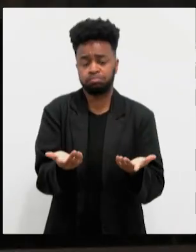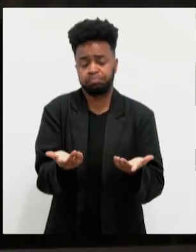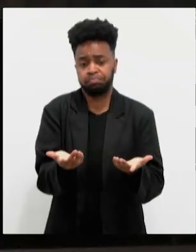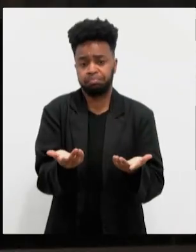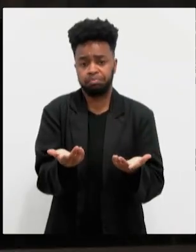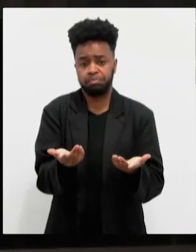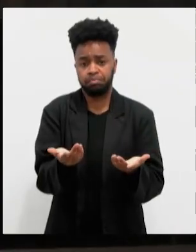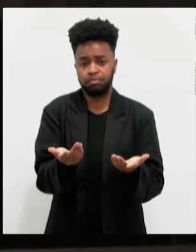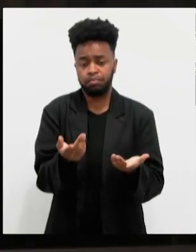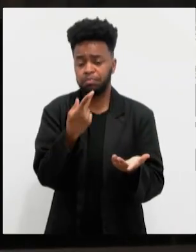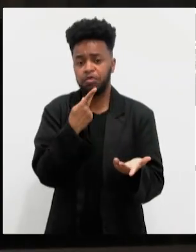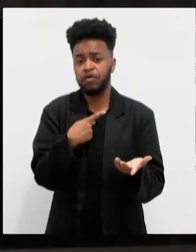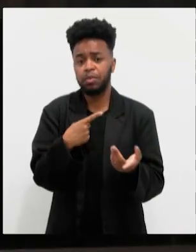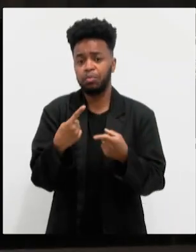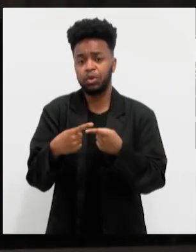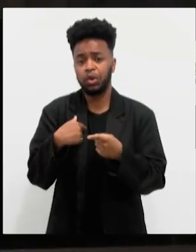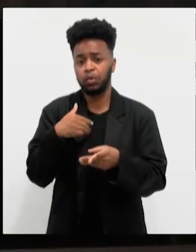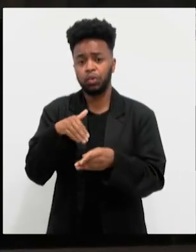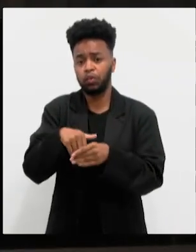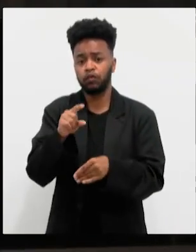uma razão por que não votaria.